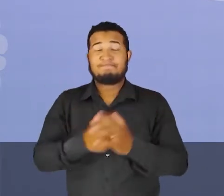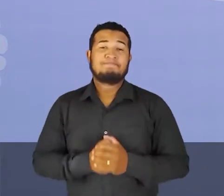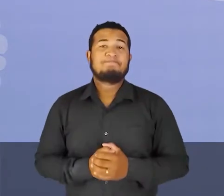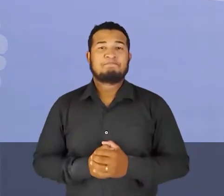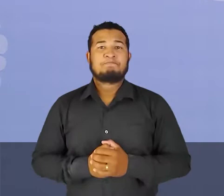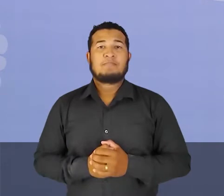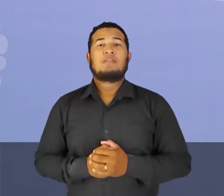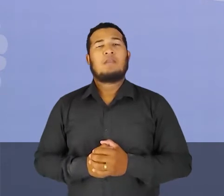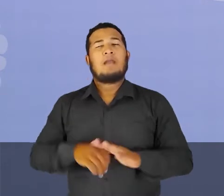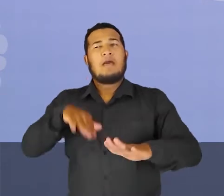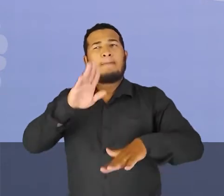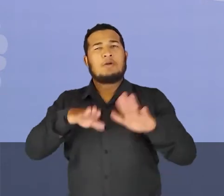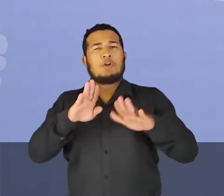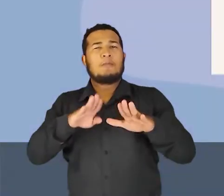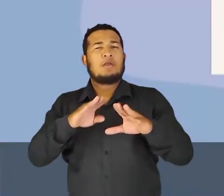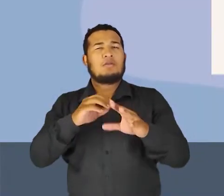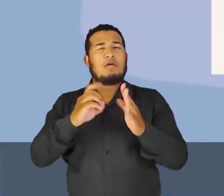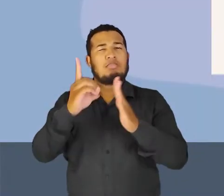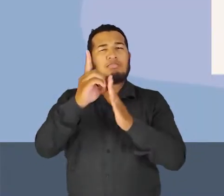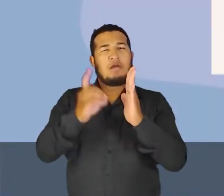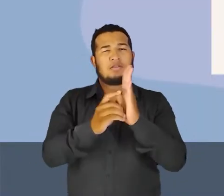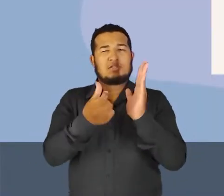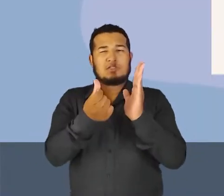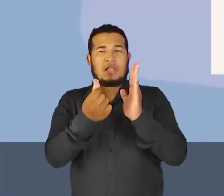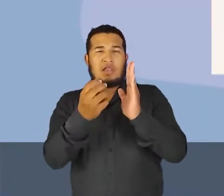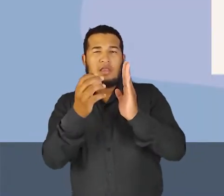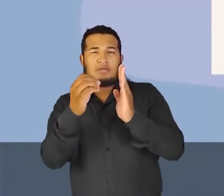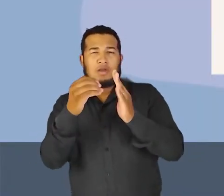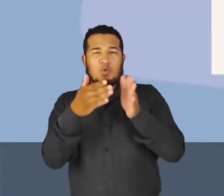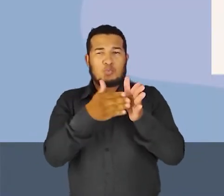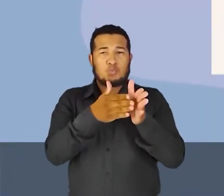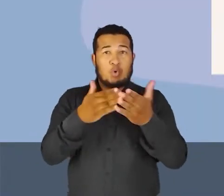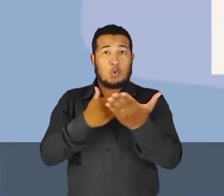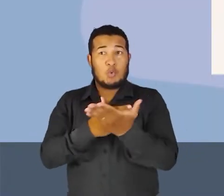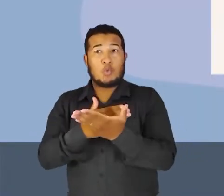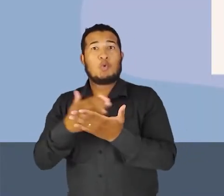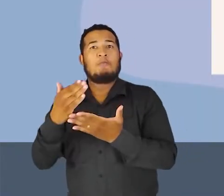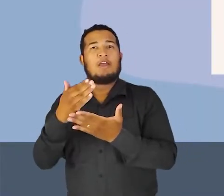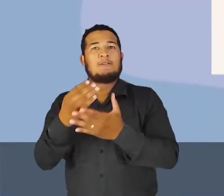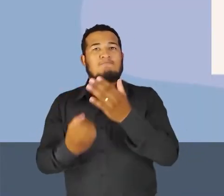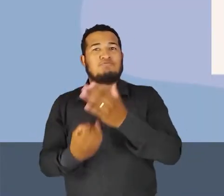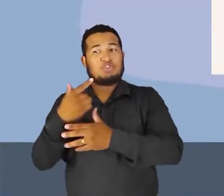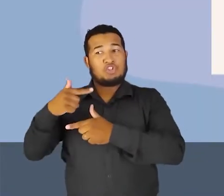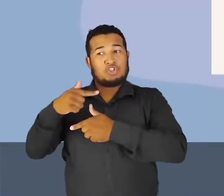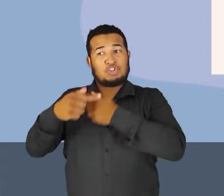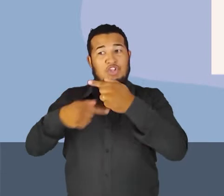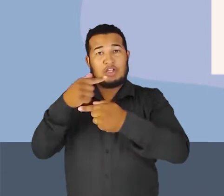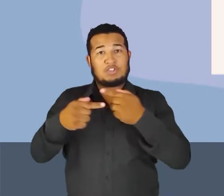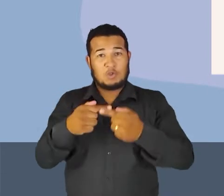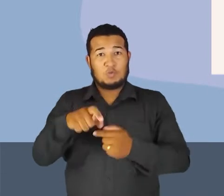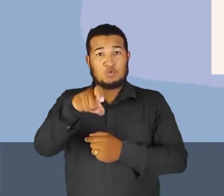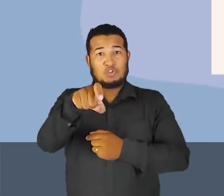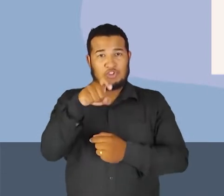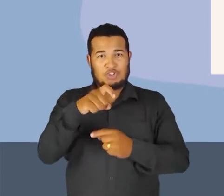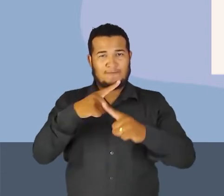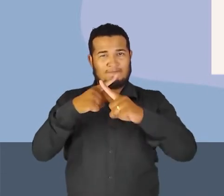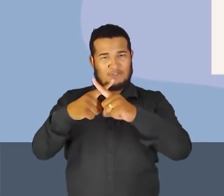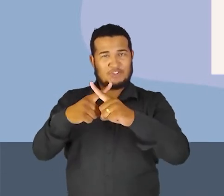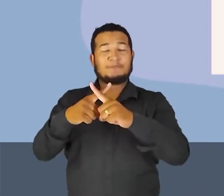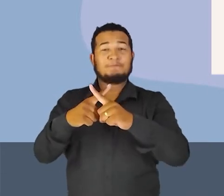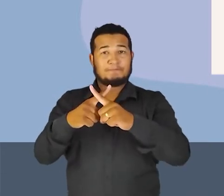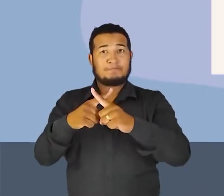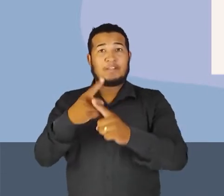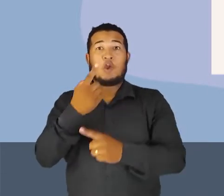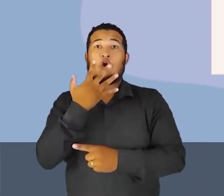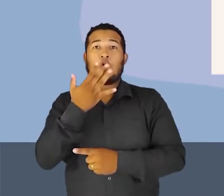exemplo. Por volta de meados dos anos 60, surge a geração X, e aí você vai ver essa geração também ali na nossa